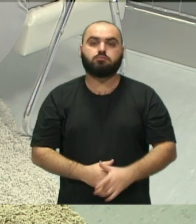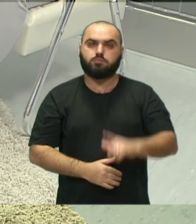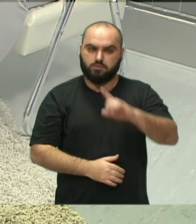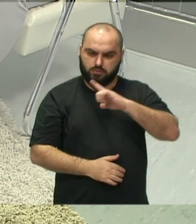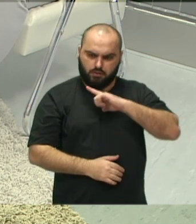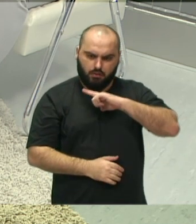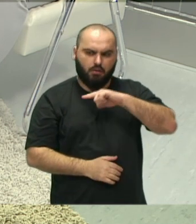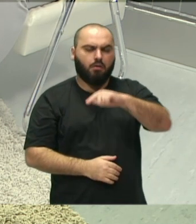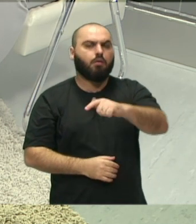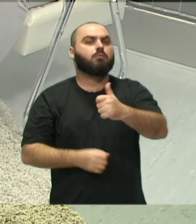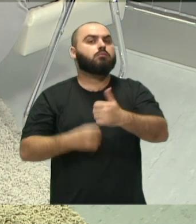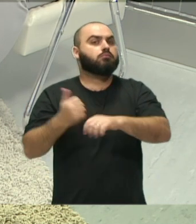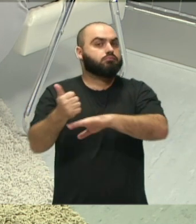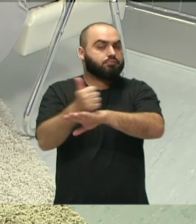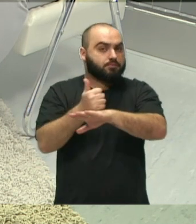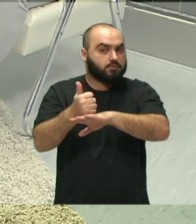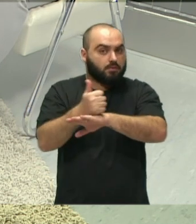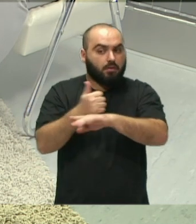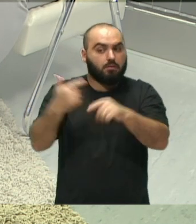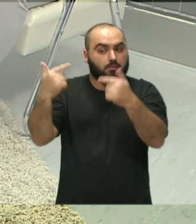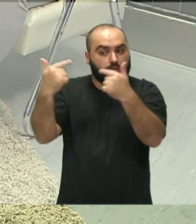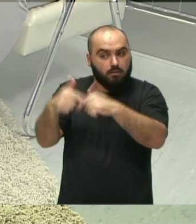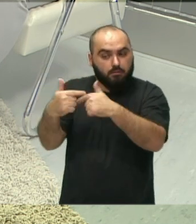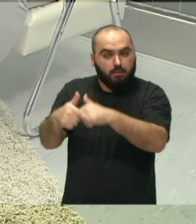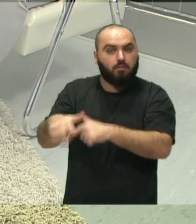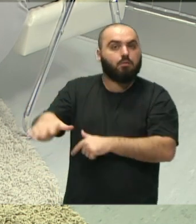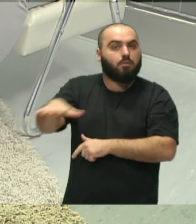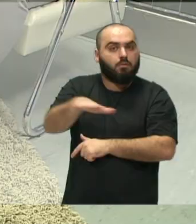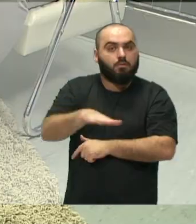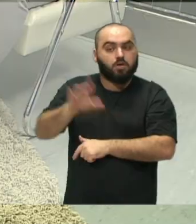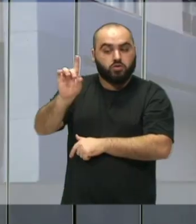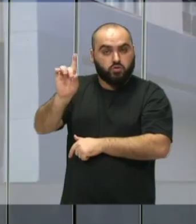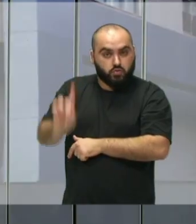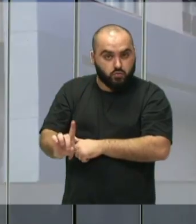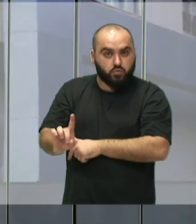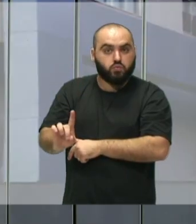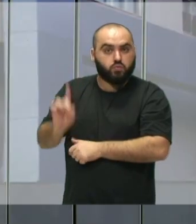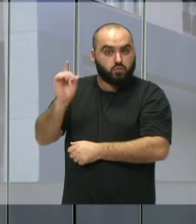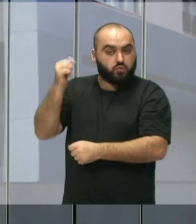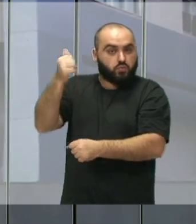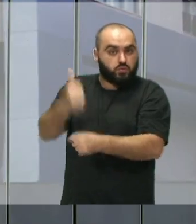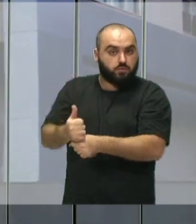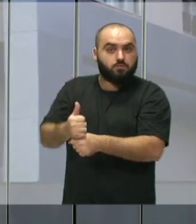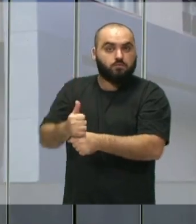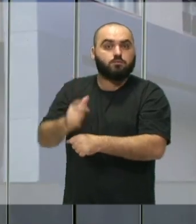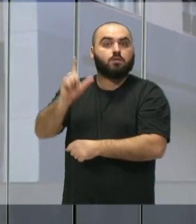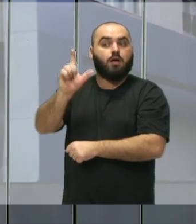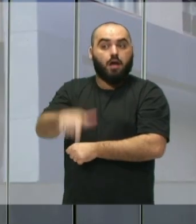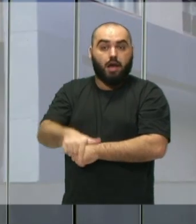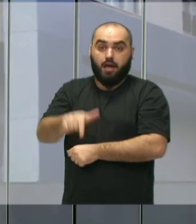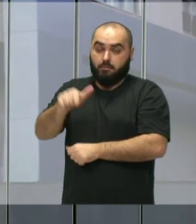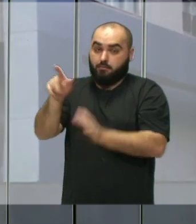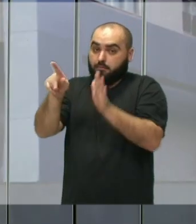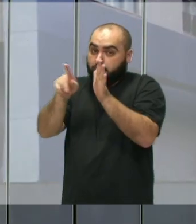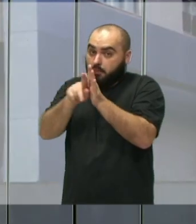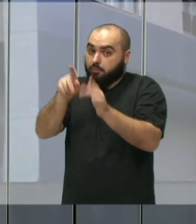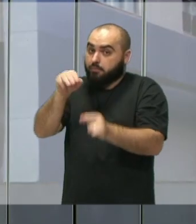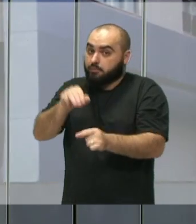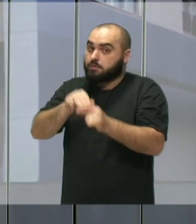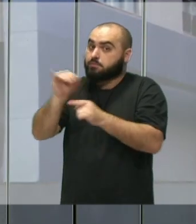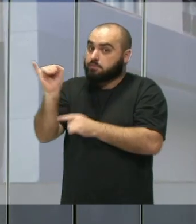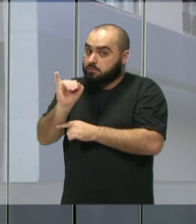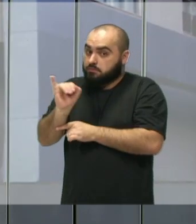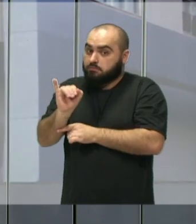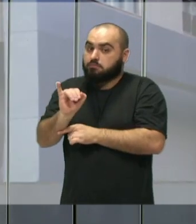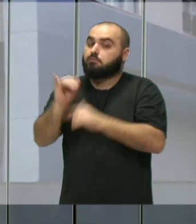esses profissionais que ali estão trabalhando, atuando como diretor, são da própria rede municipal de ensino.